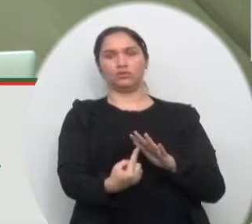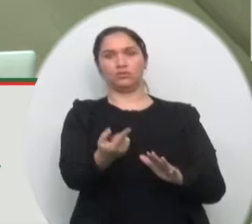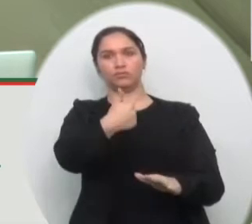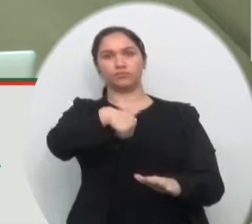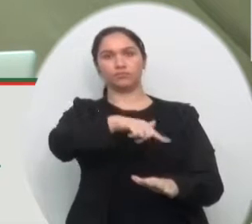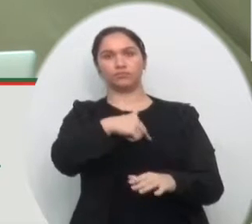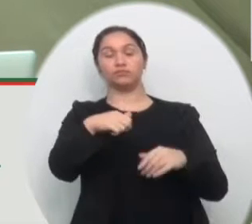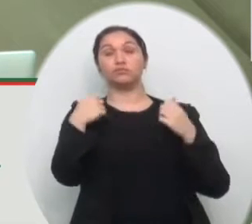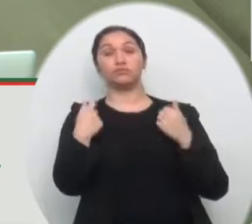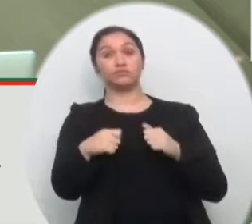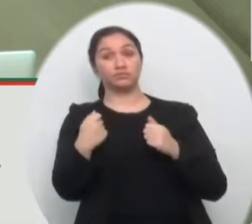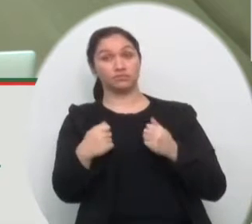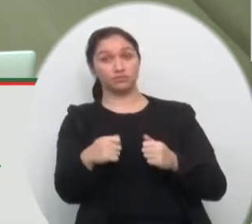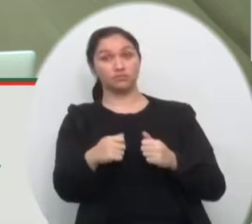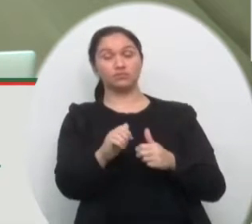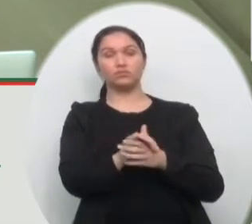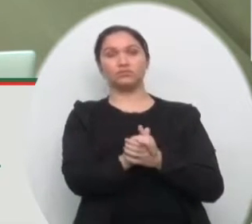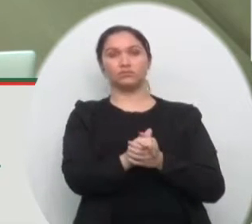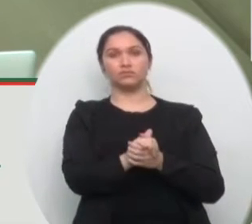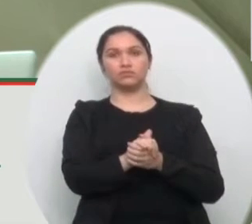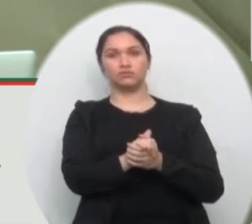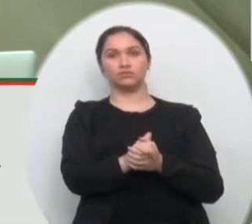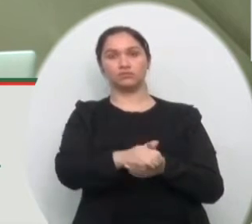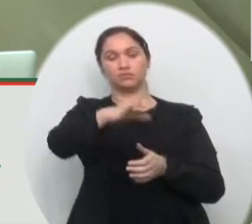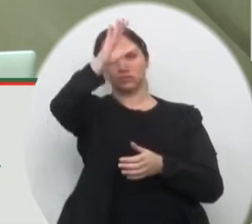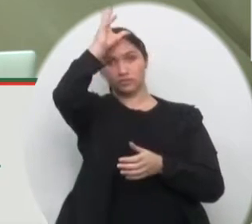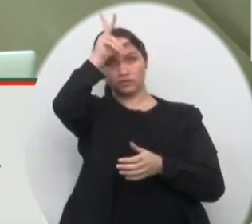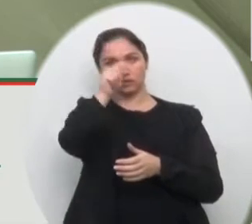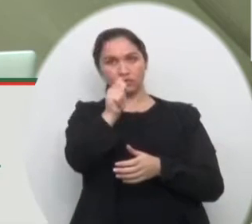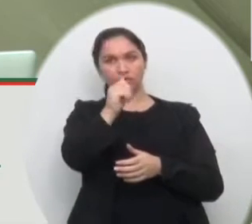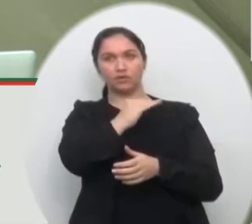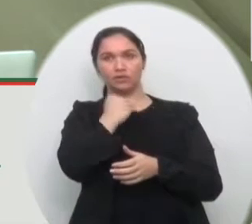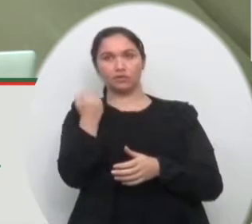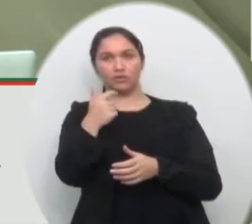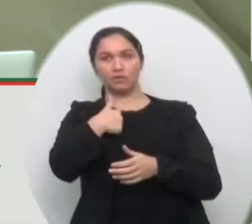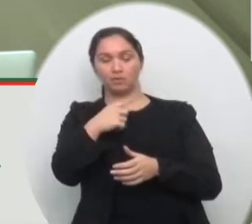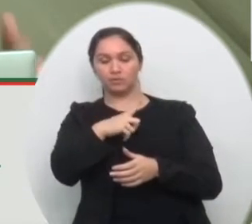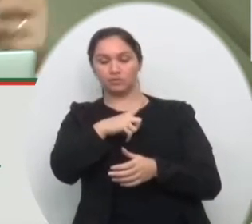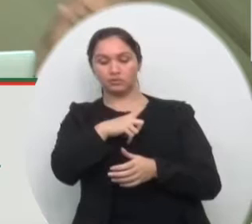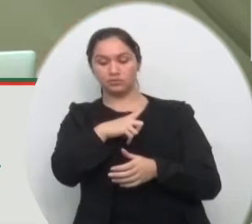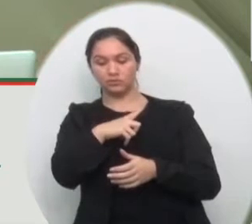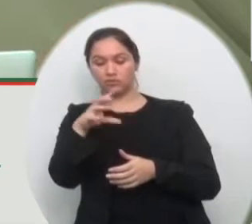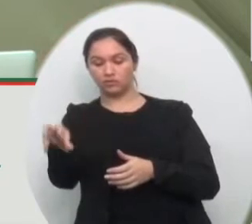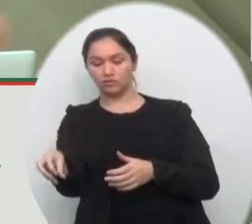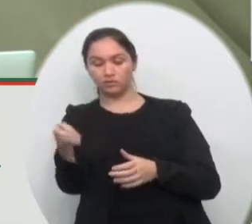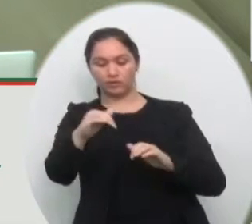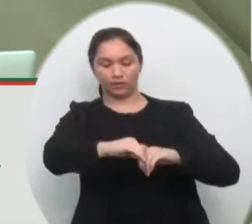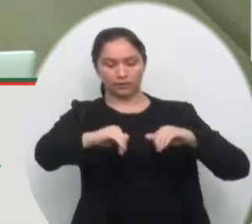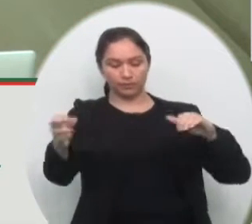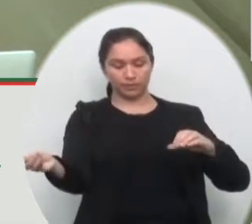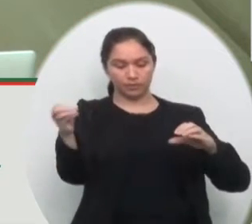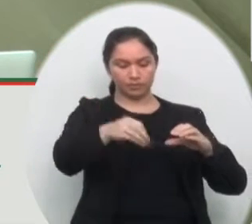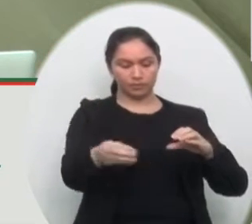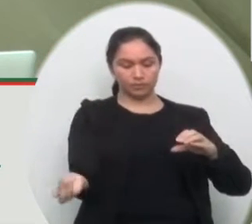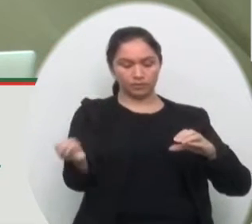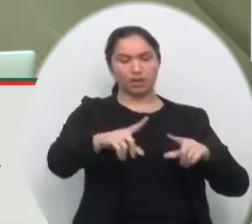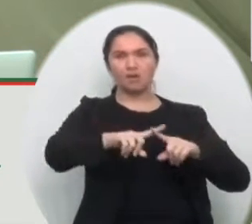frango que a gente perde na propriedade. Por que que eles estão jogando, estão fazendo o que